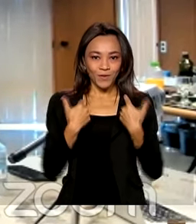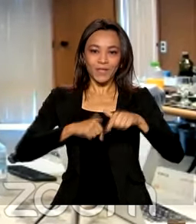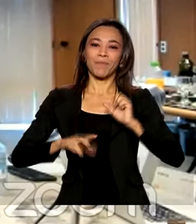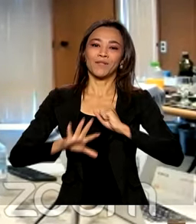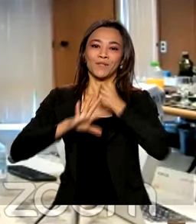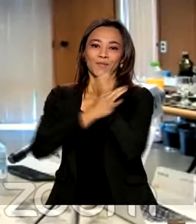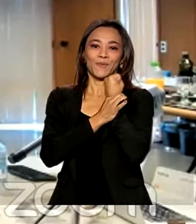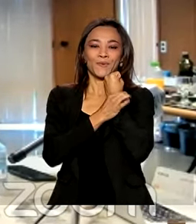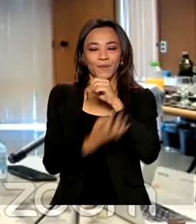gerando novos empregos